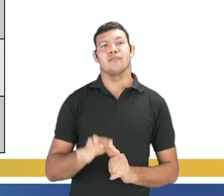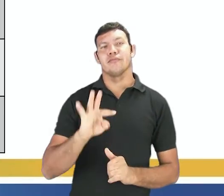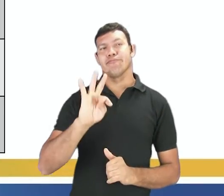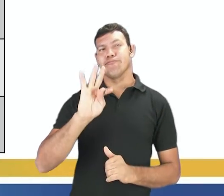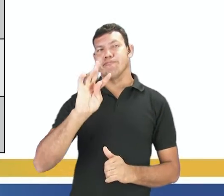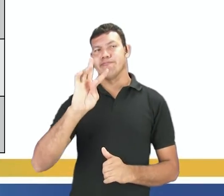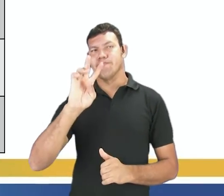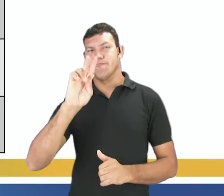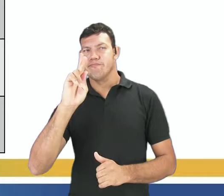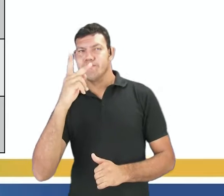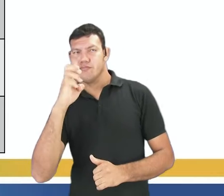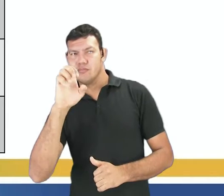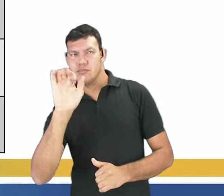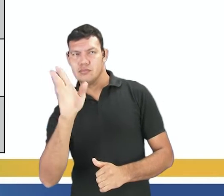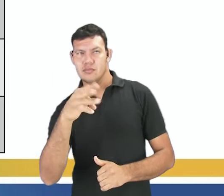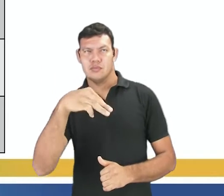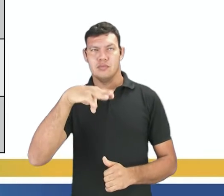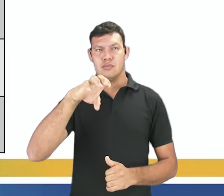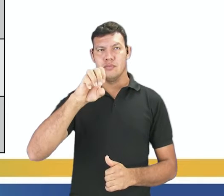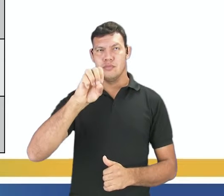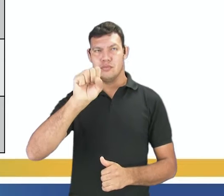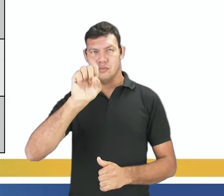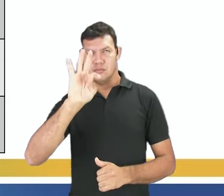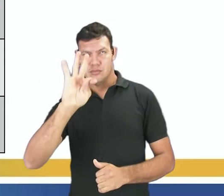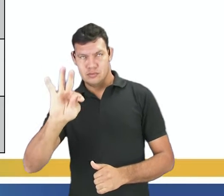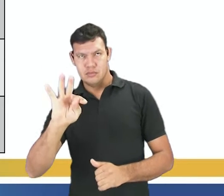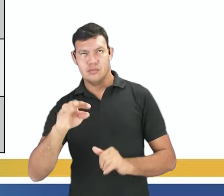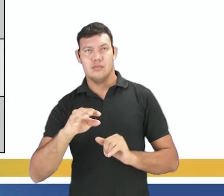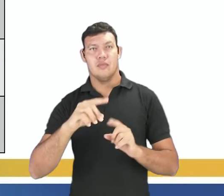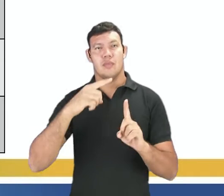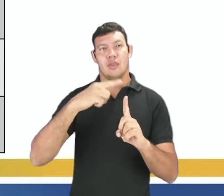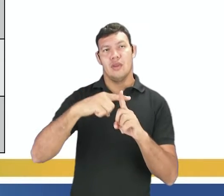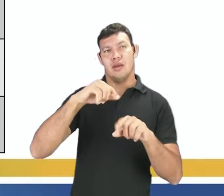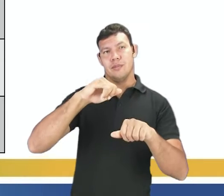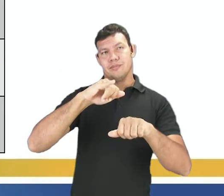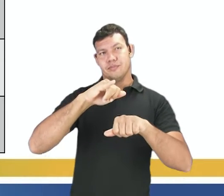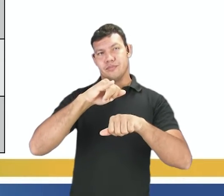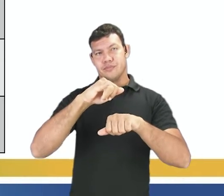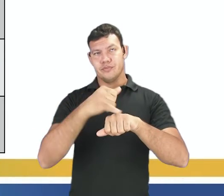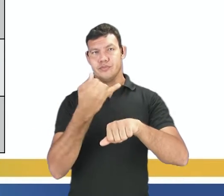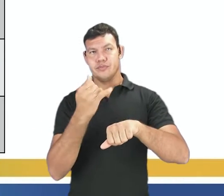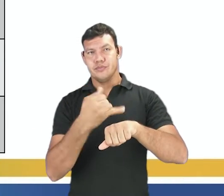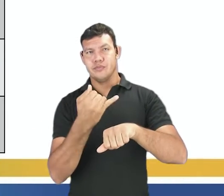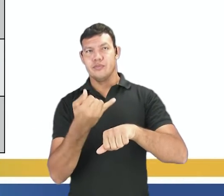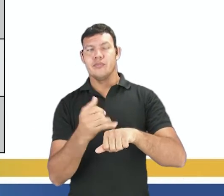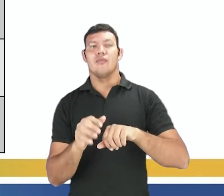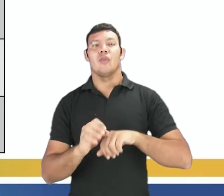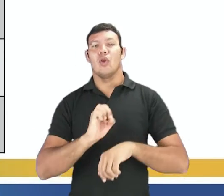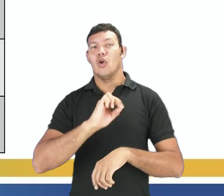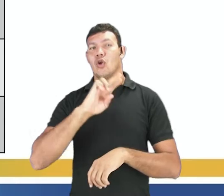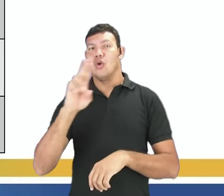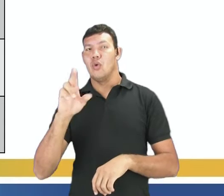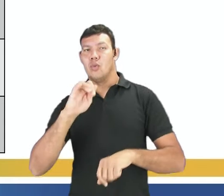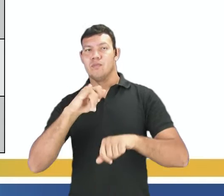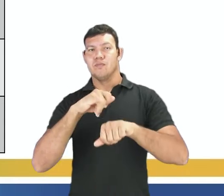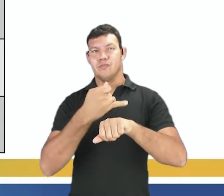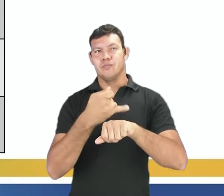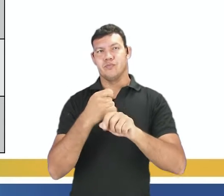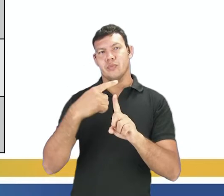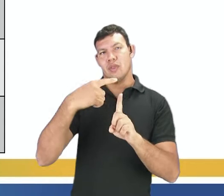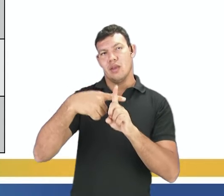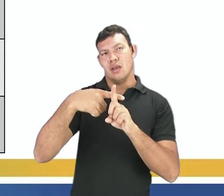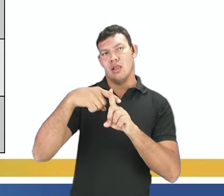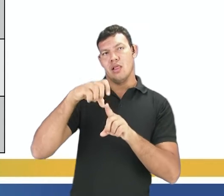plus the adjective, ou nós utilizamos adjective plus est. O the most é utilizado